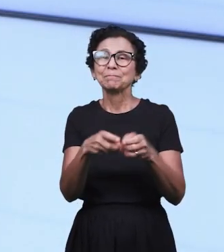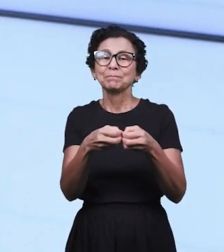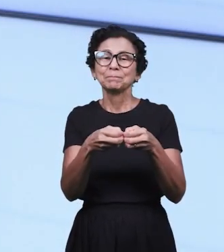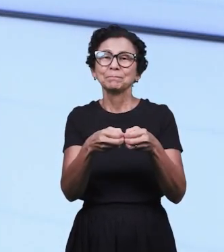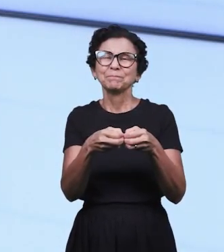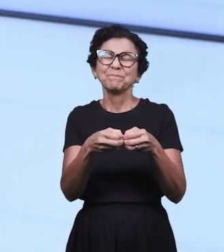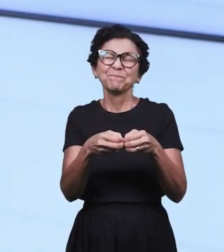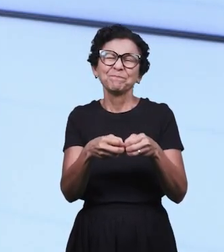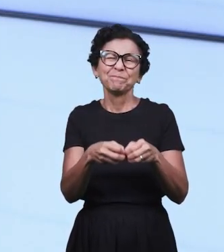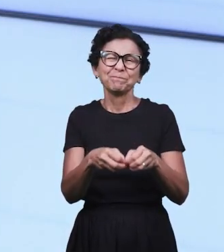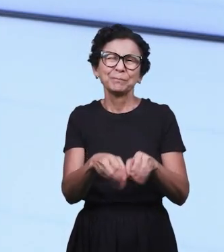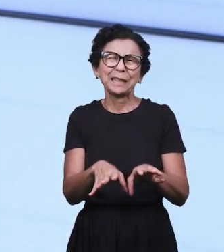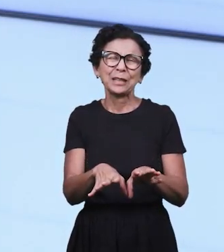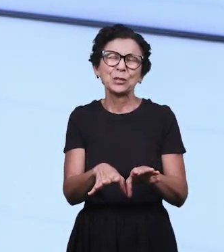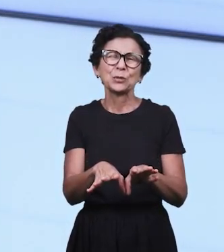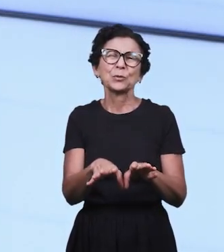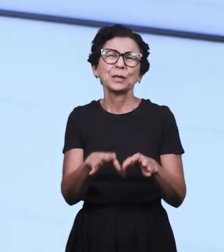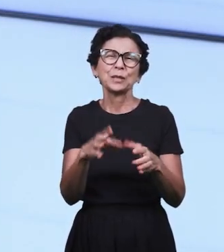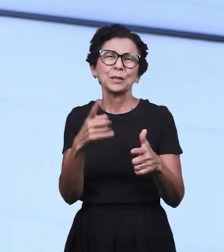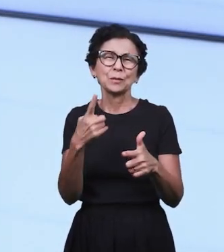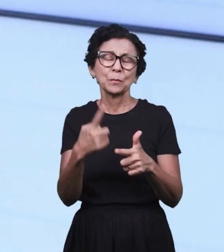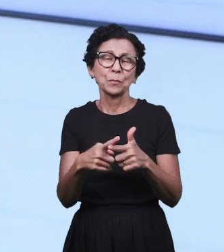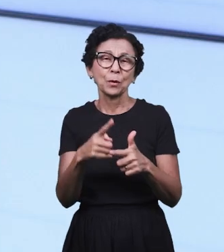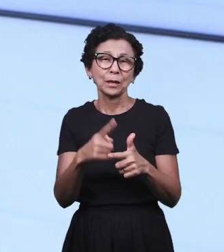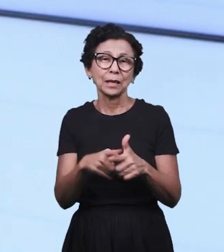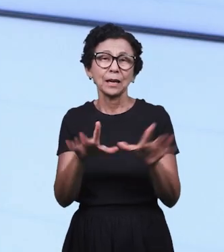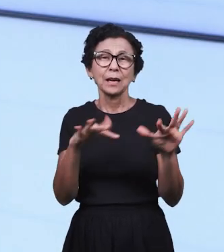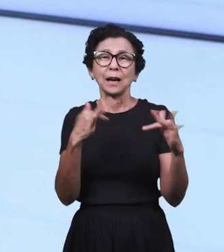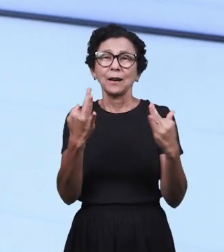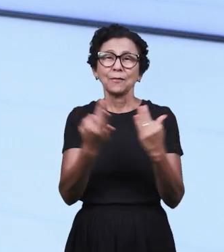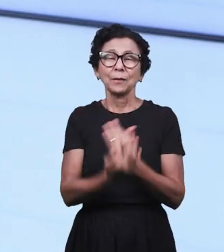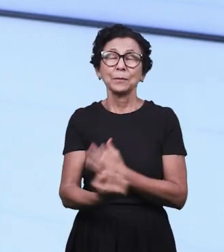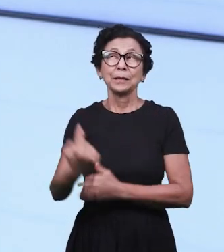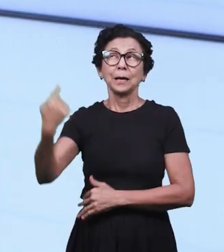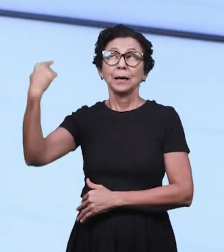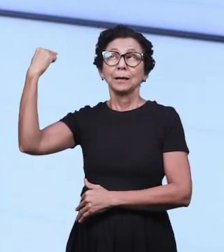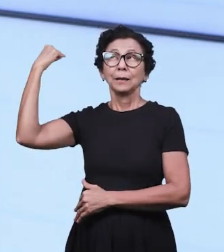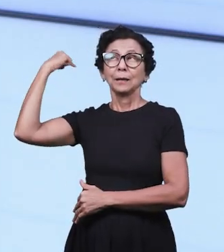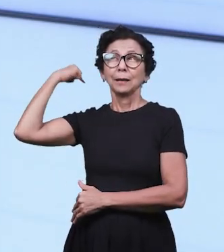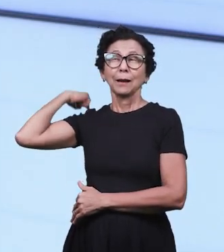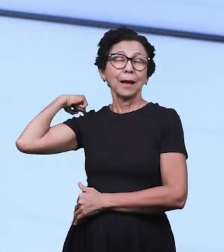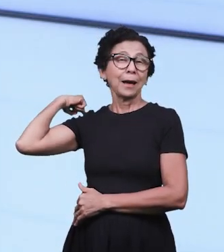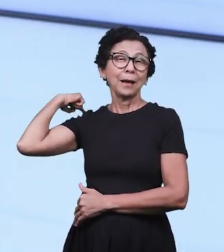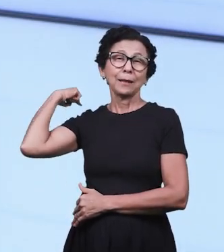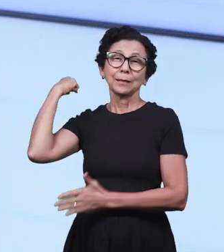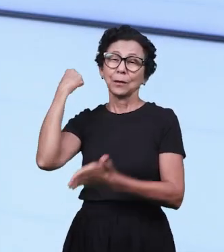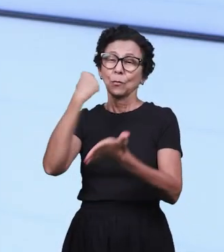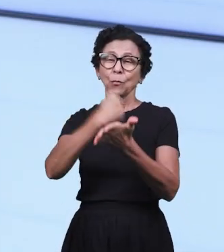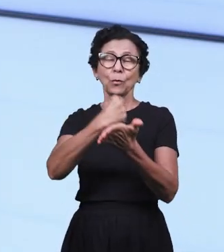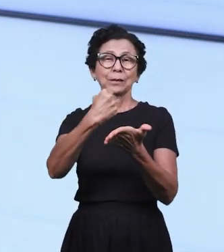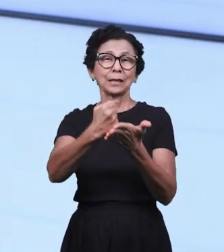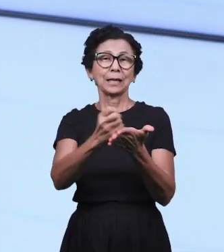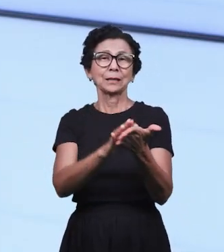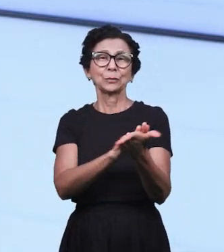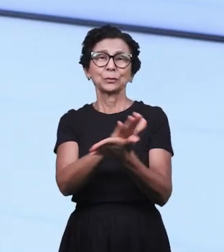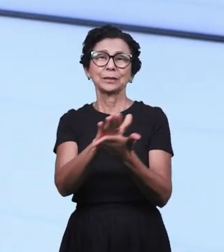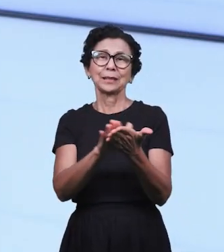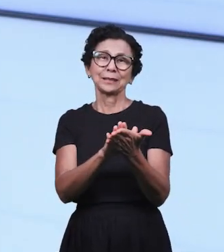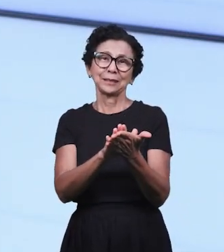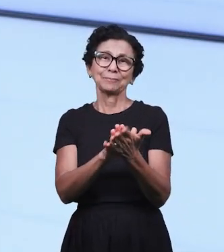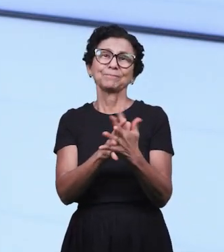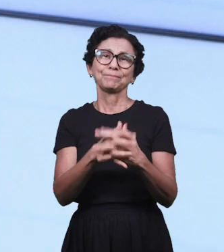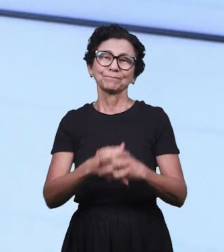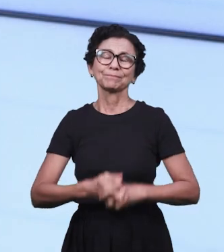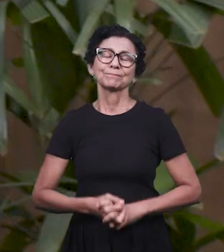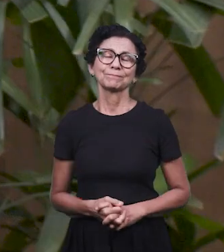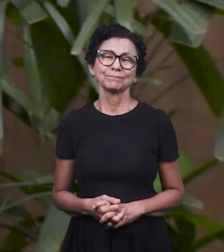deixou de ser feito ao longo de toda a transferência, de toda a transação que envolveu este imóvel.